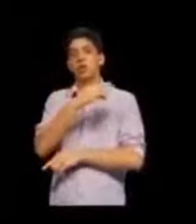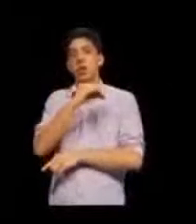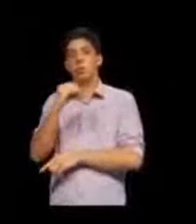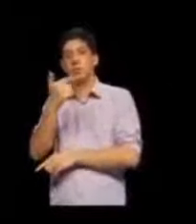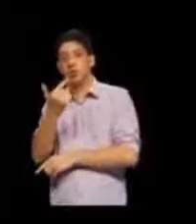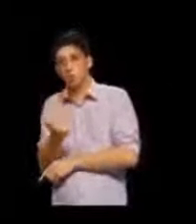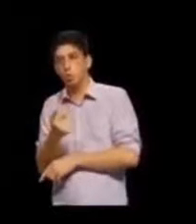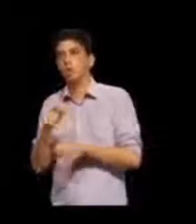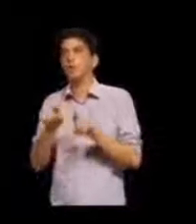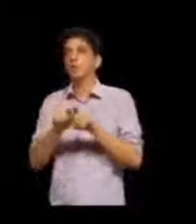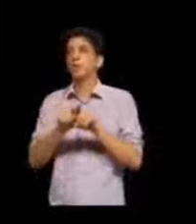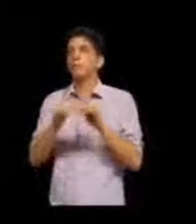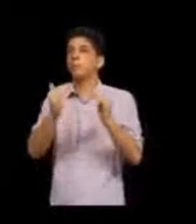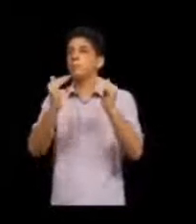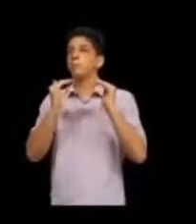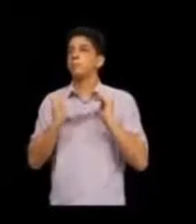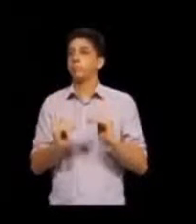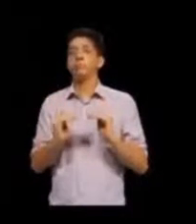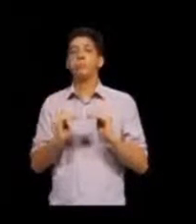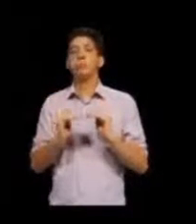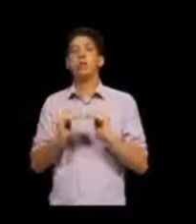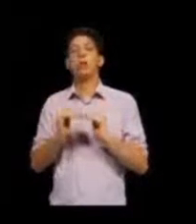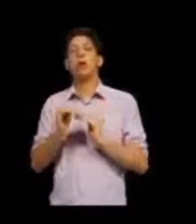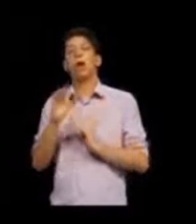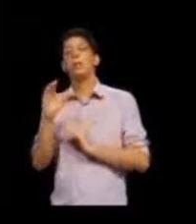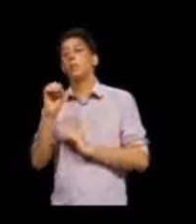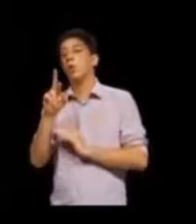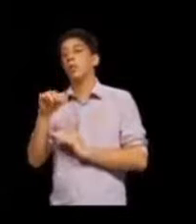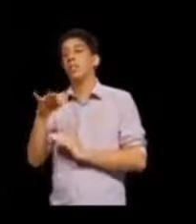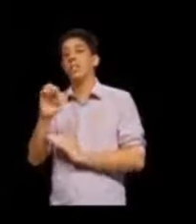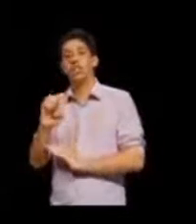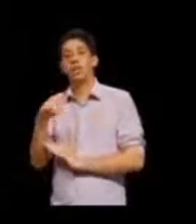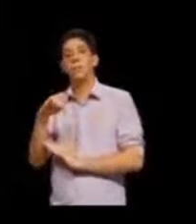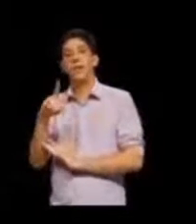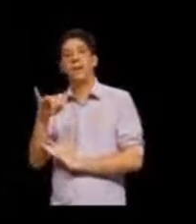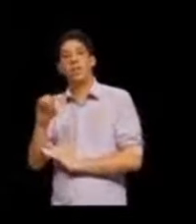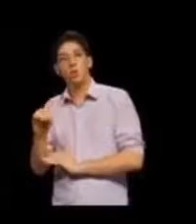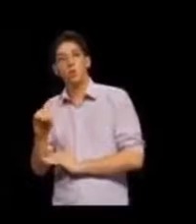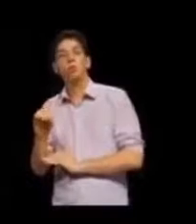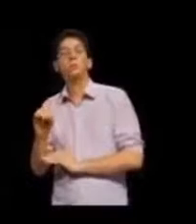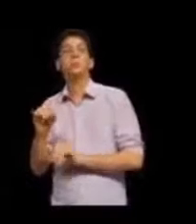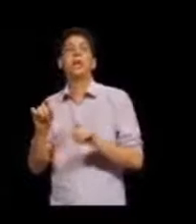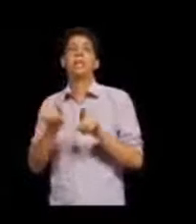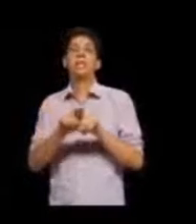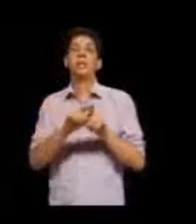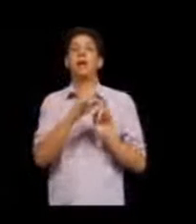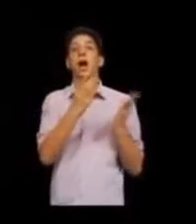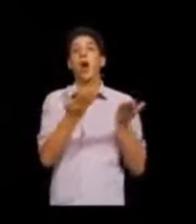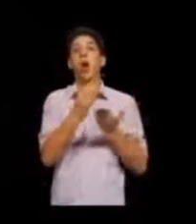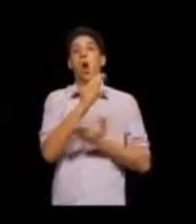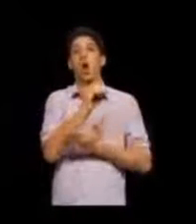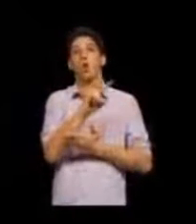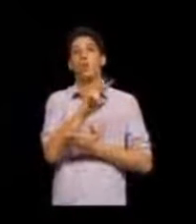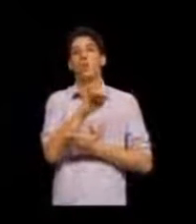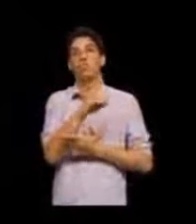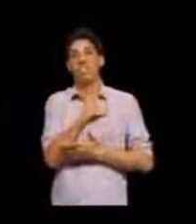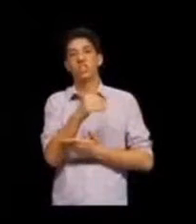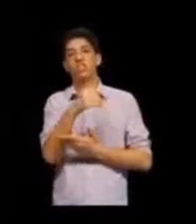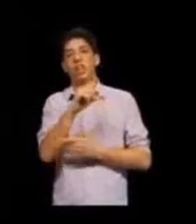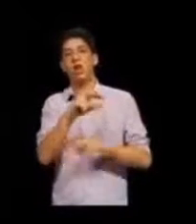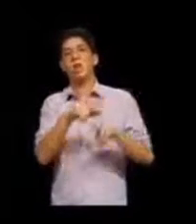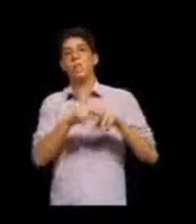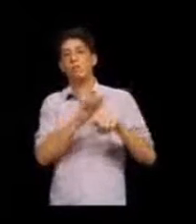do Oriente Médio. E a Covid-19, que vai ser causada pelos coronavírus.